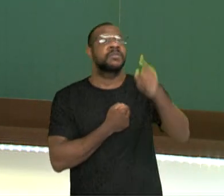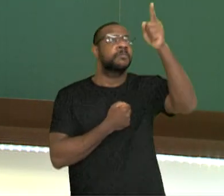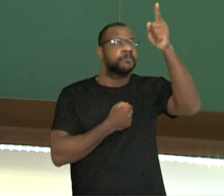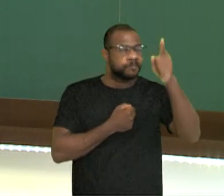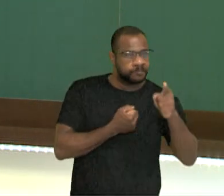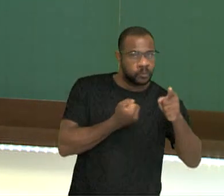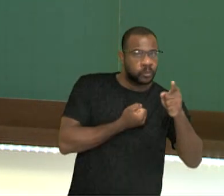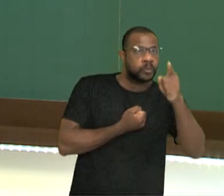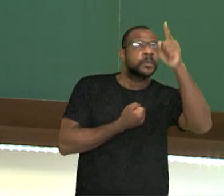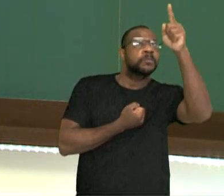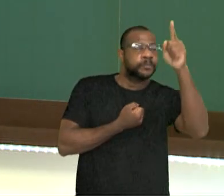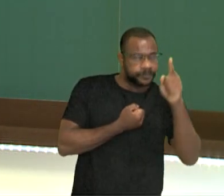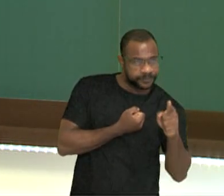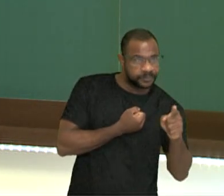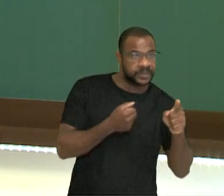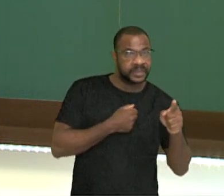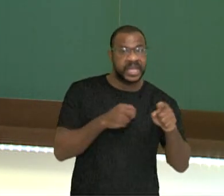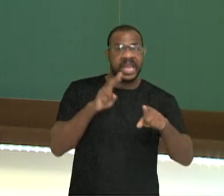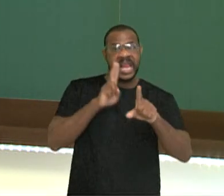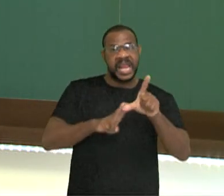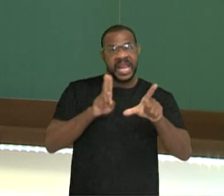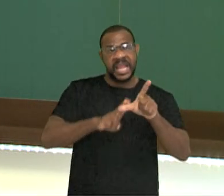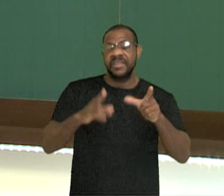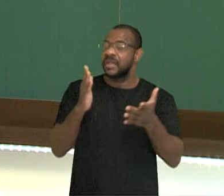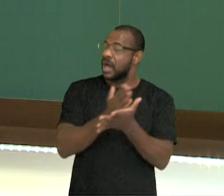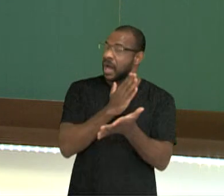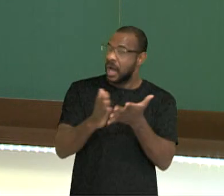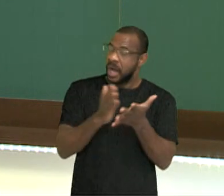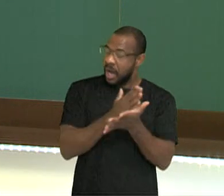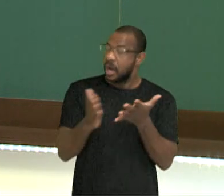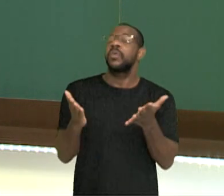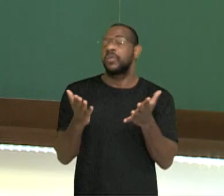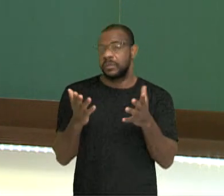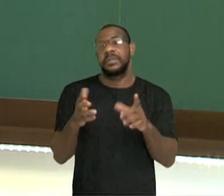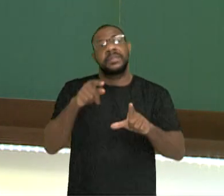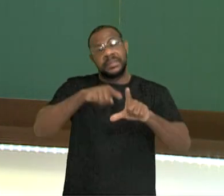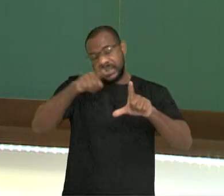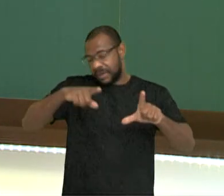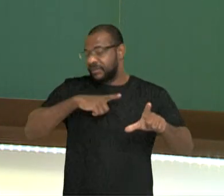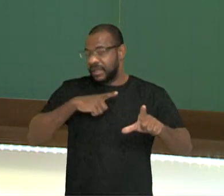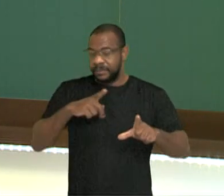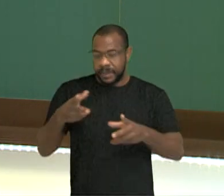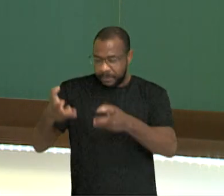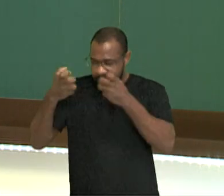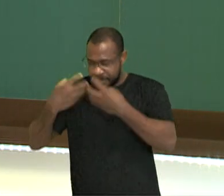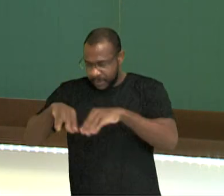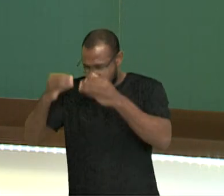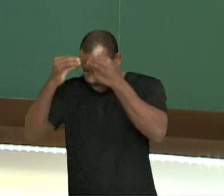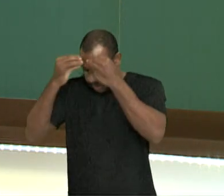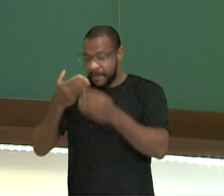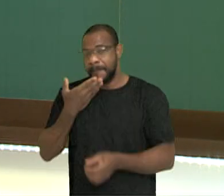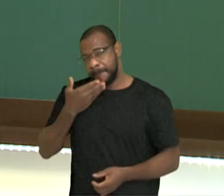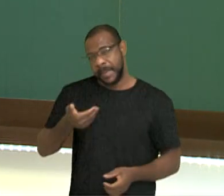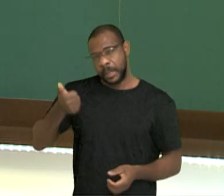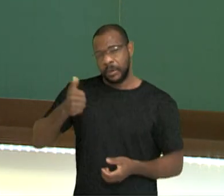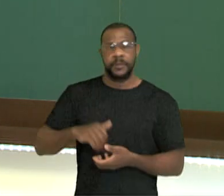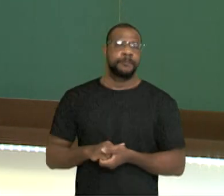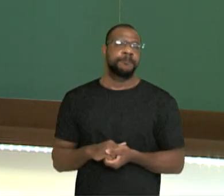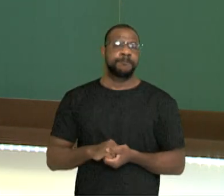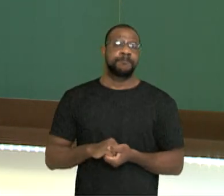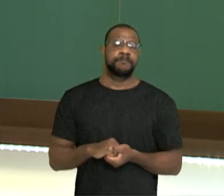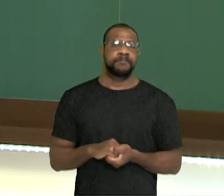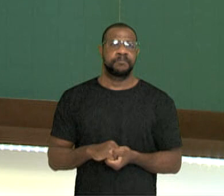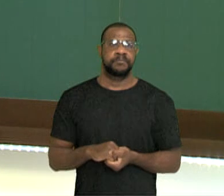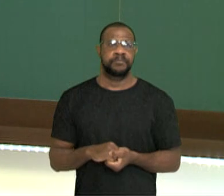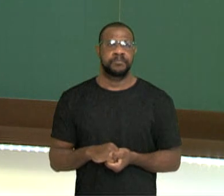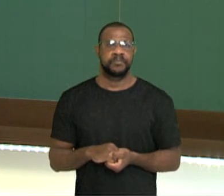lado, né? Temos legenda em alguns gráficos também para compreender melhor, em outros não. Então vão observando essas questões